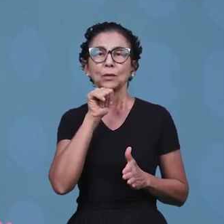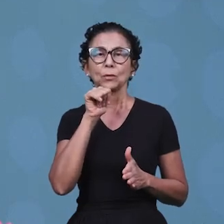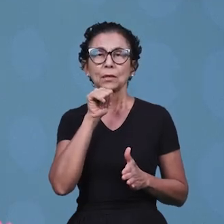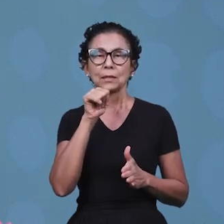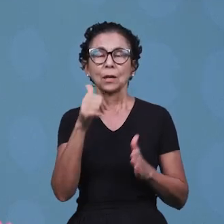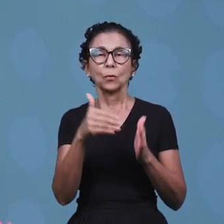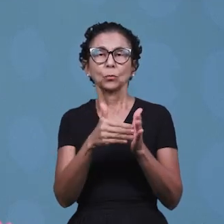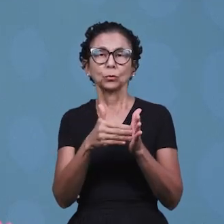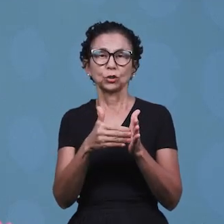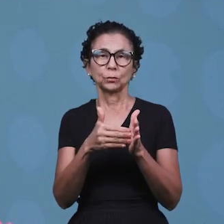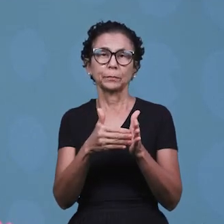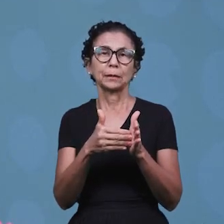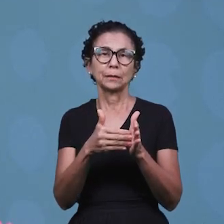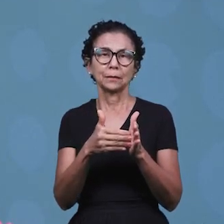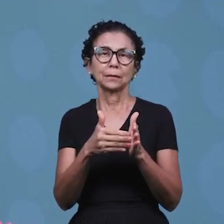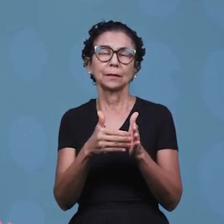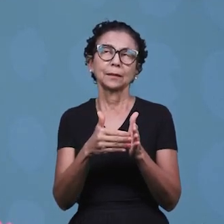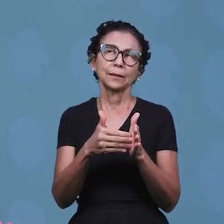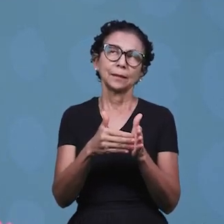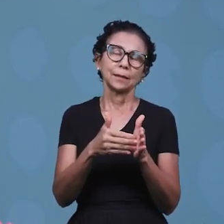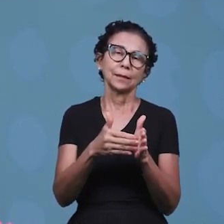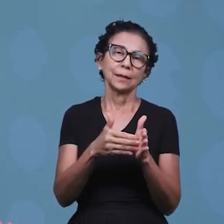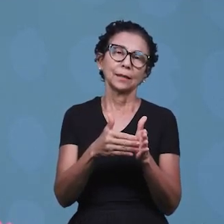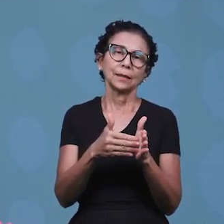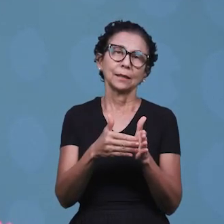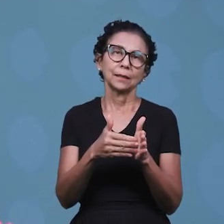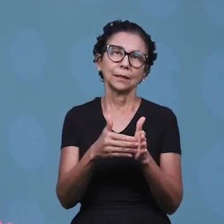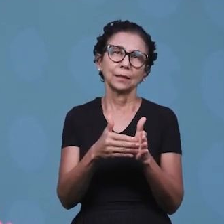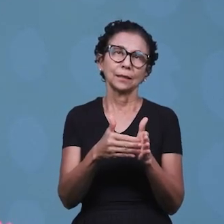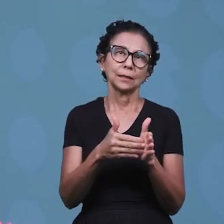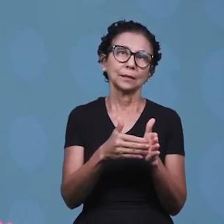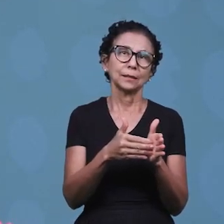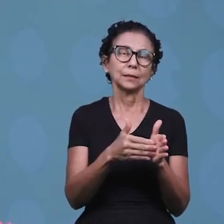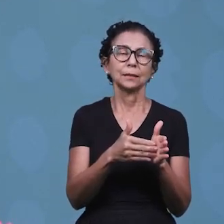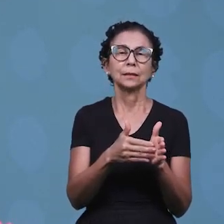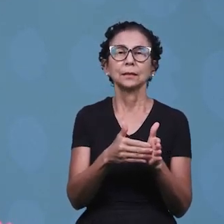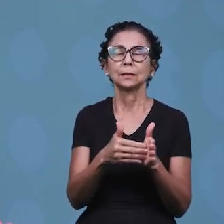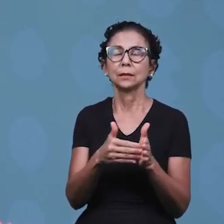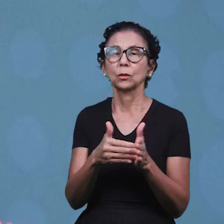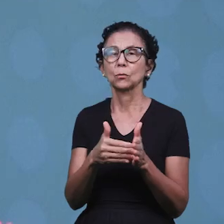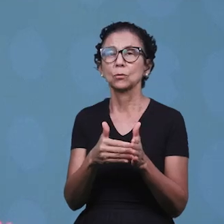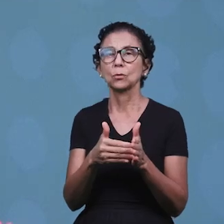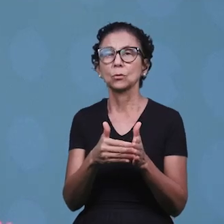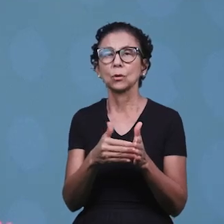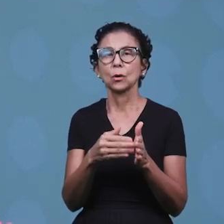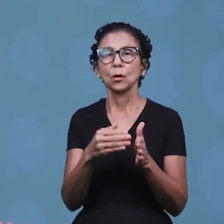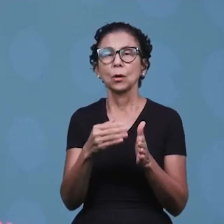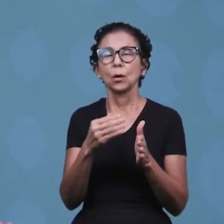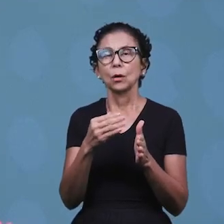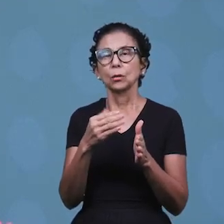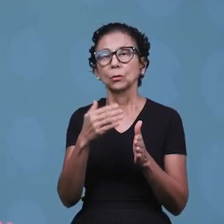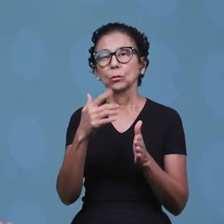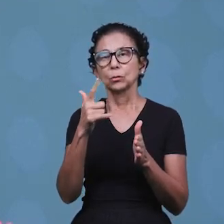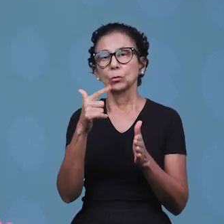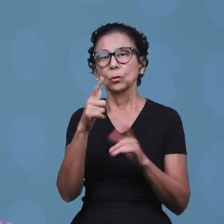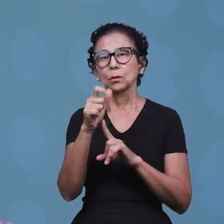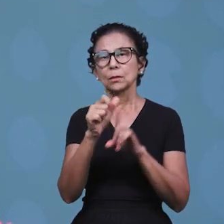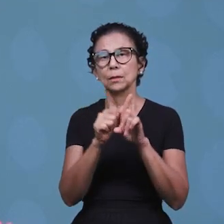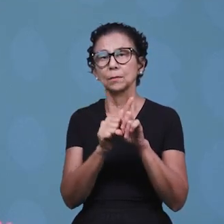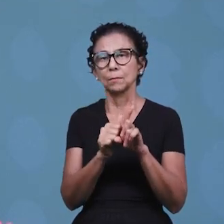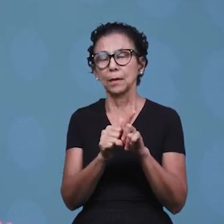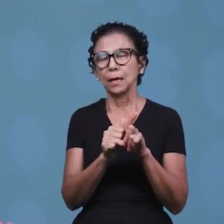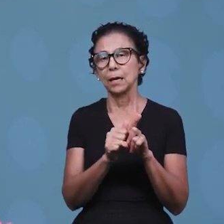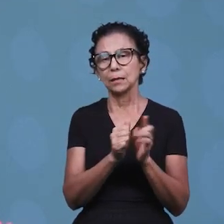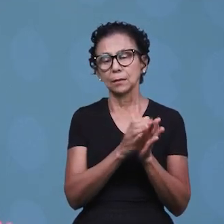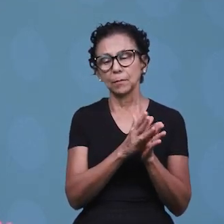da mulher. Ela é confirmada 12 meses depois, né? Com 12 meses consecutivos sem a mulher menstruar, a